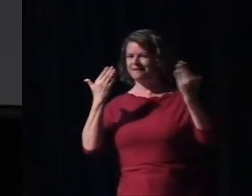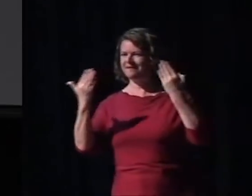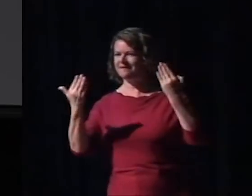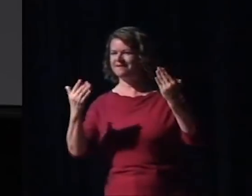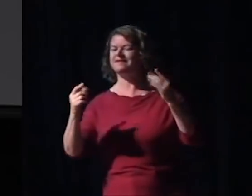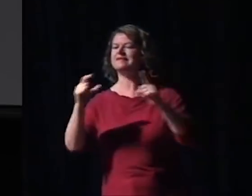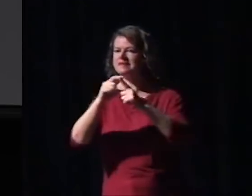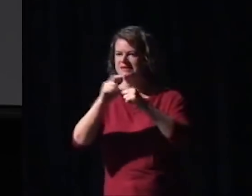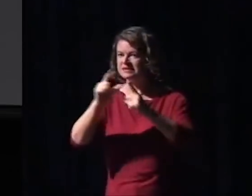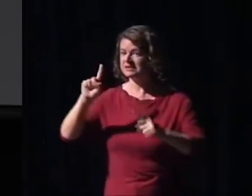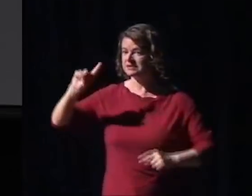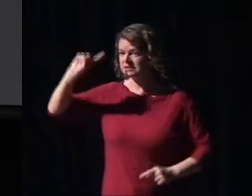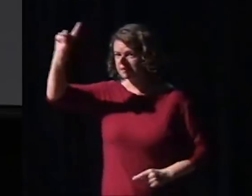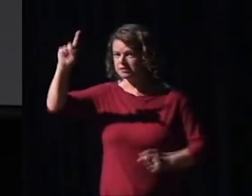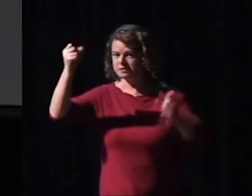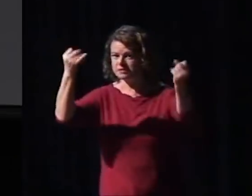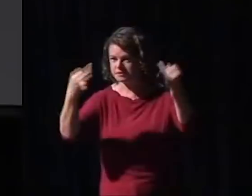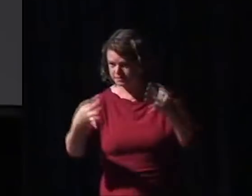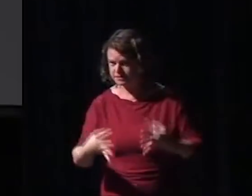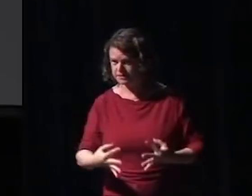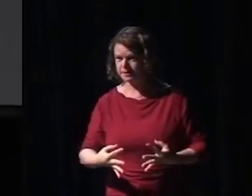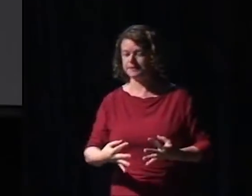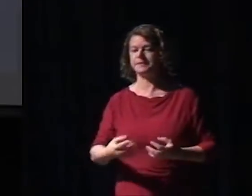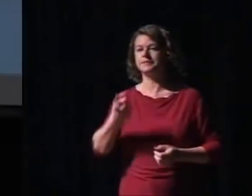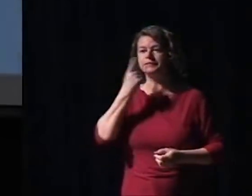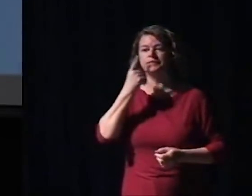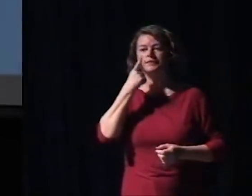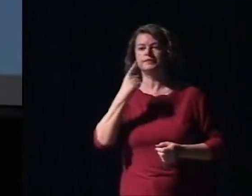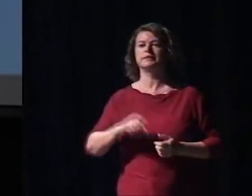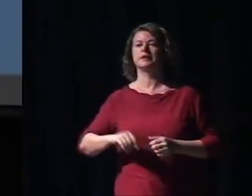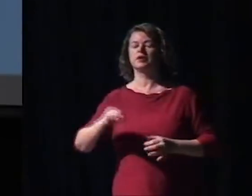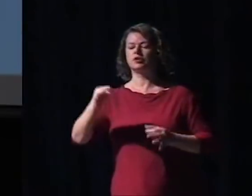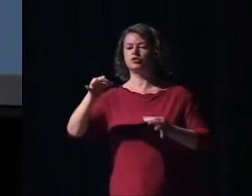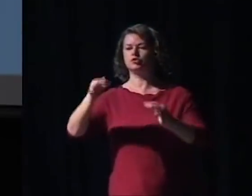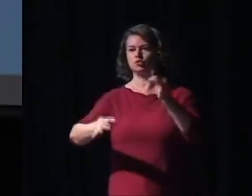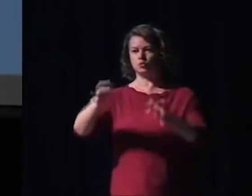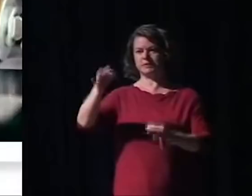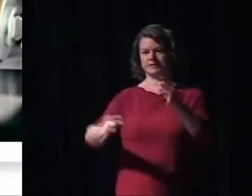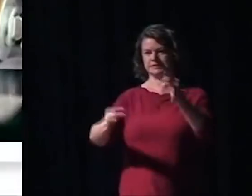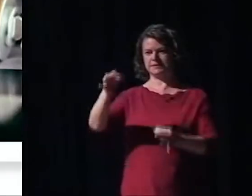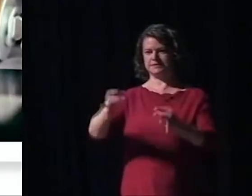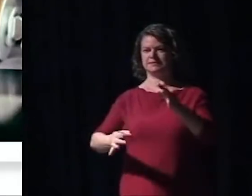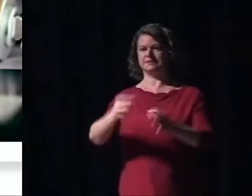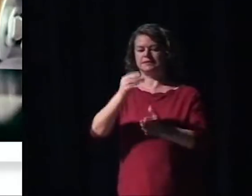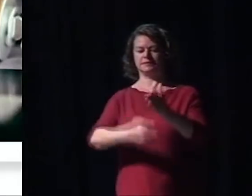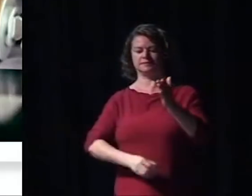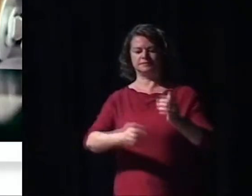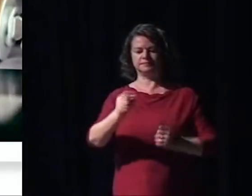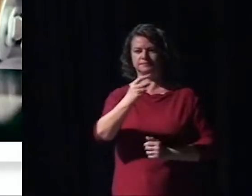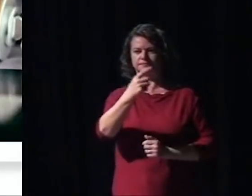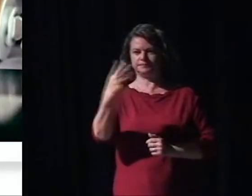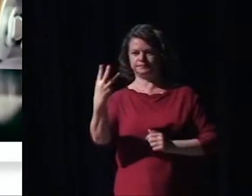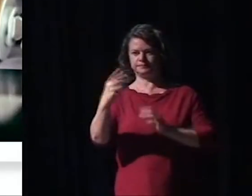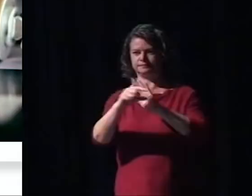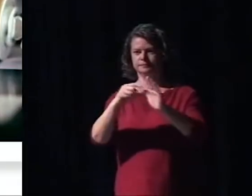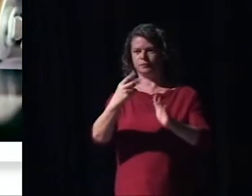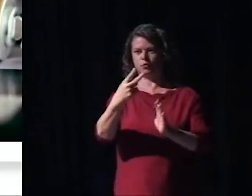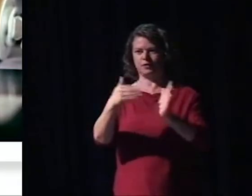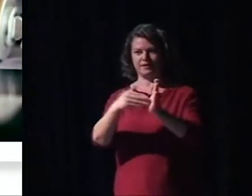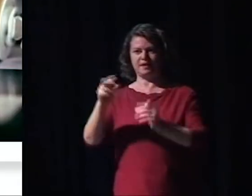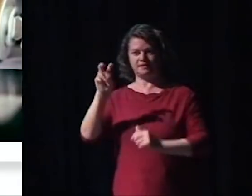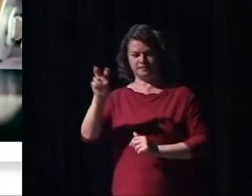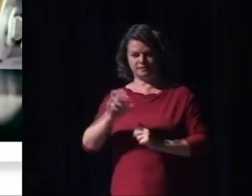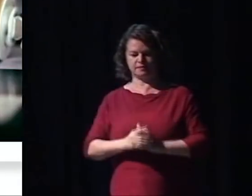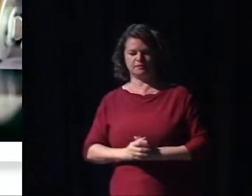do Senhor, pode passar para mim, lá em Juízes capítulo 13, de 2 a 5, certo homem